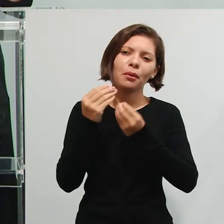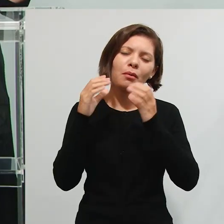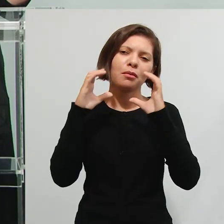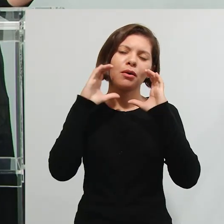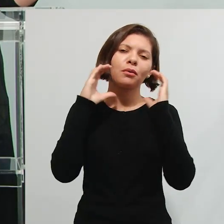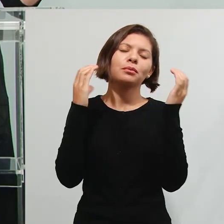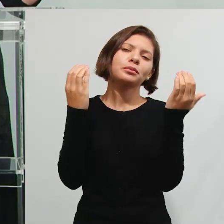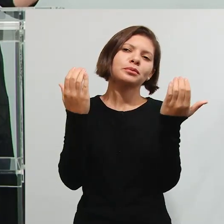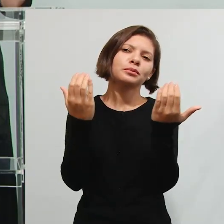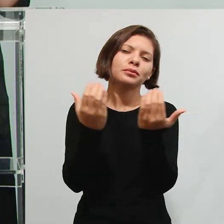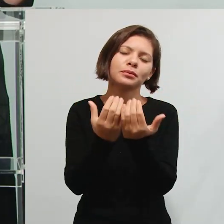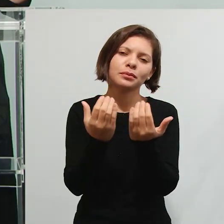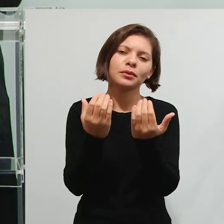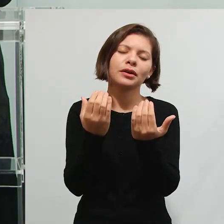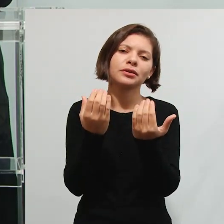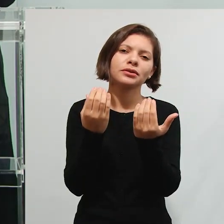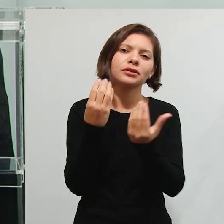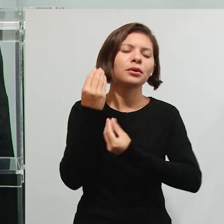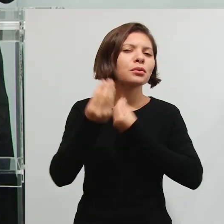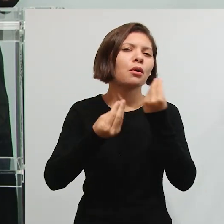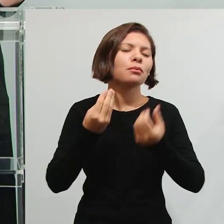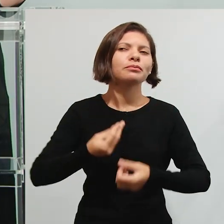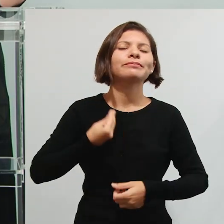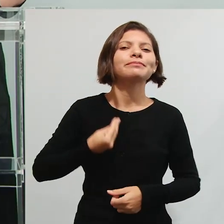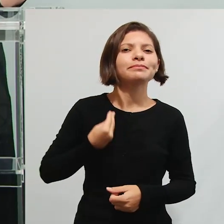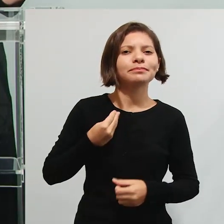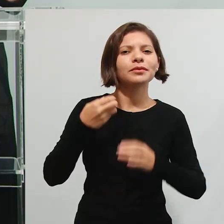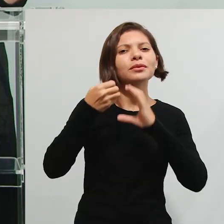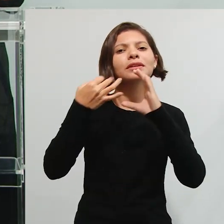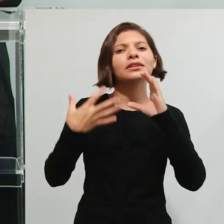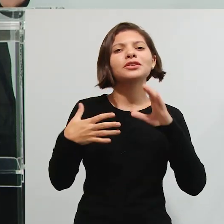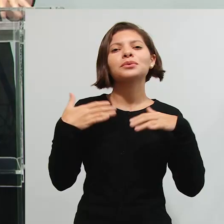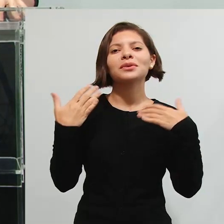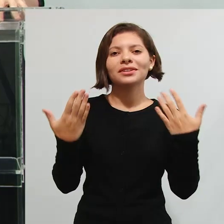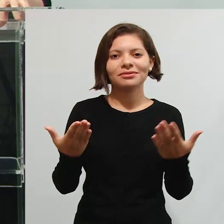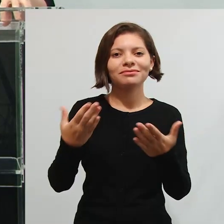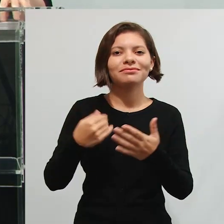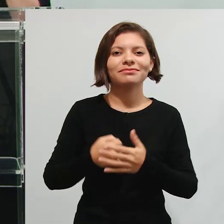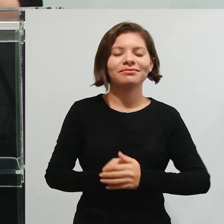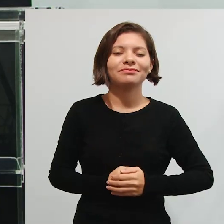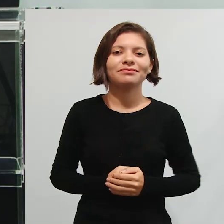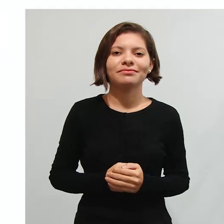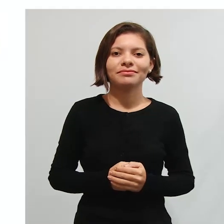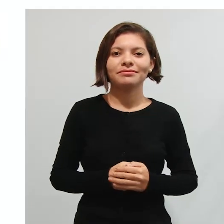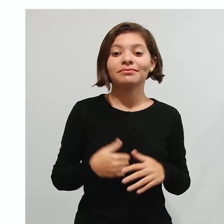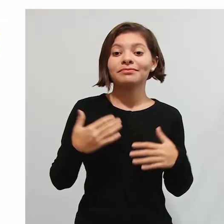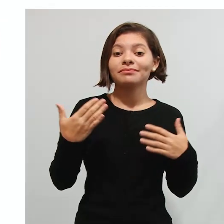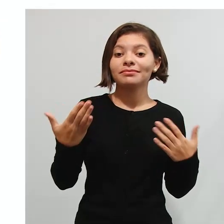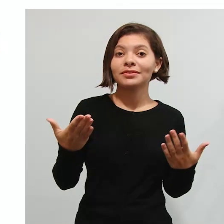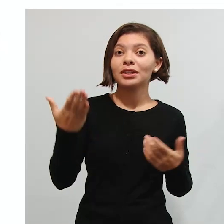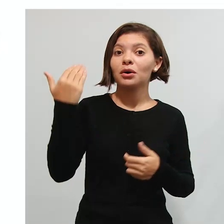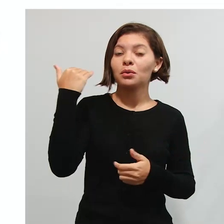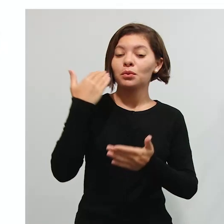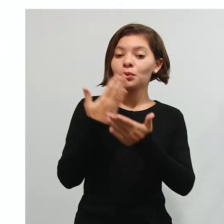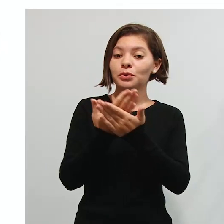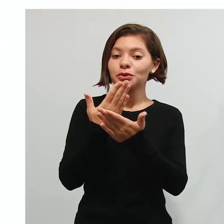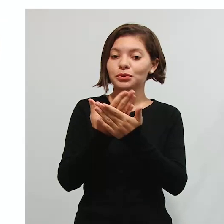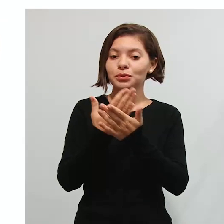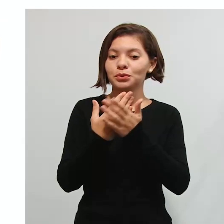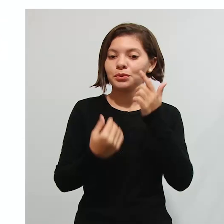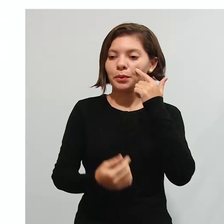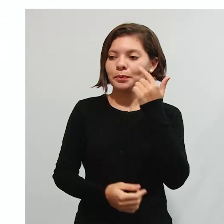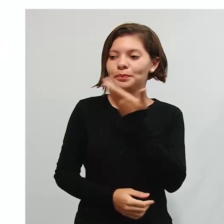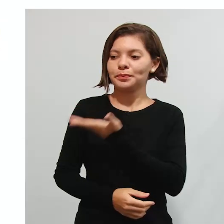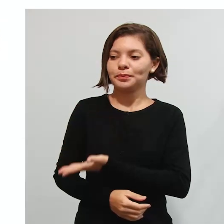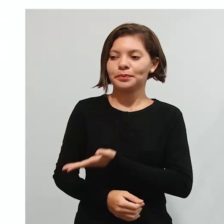Como que aquela etnia como que aquela comunidade Vive né Quais são as características então por isso ela veio da antropologia